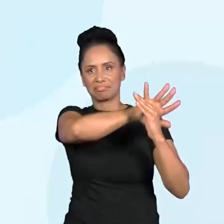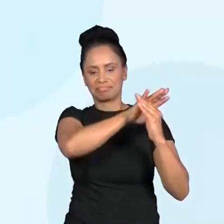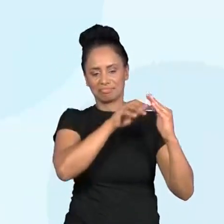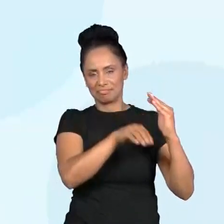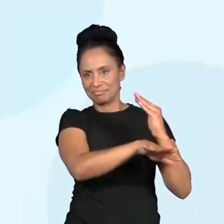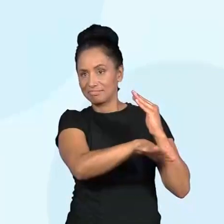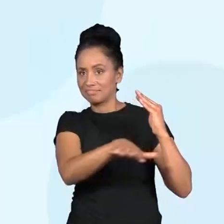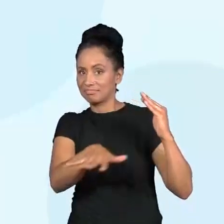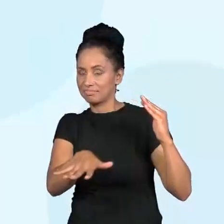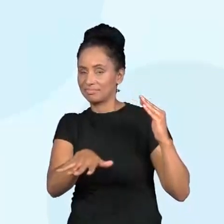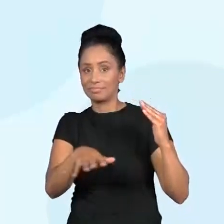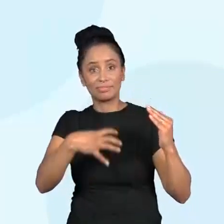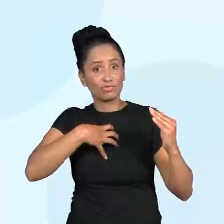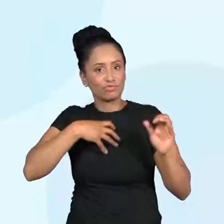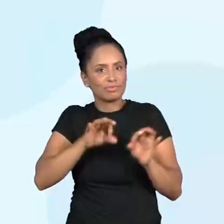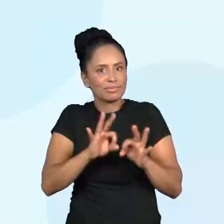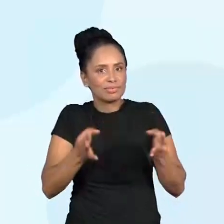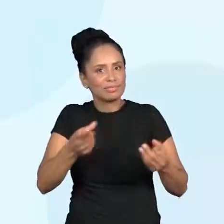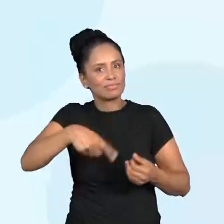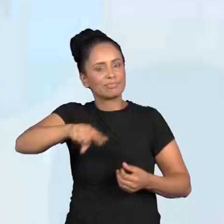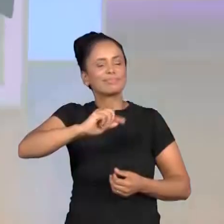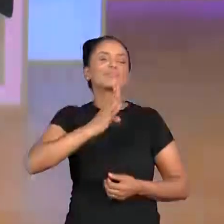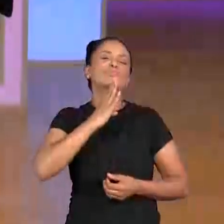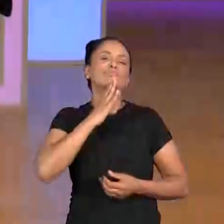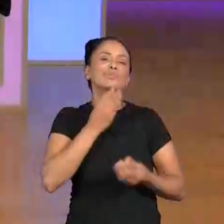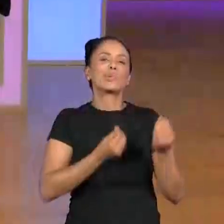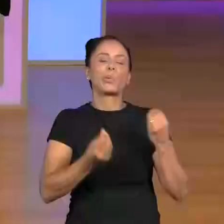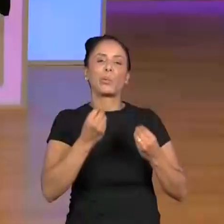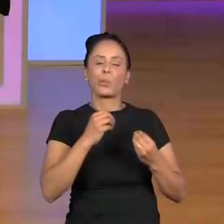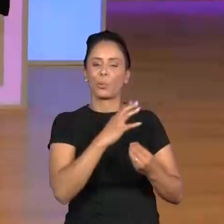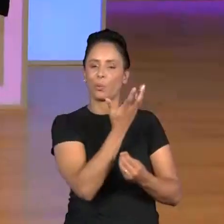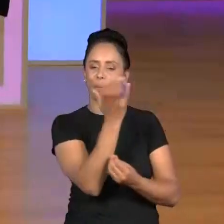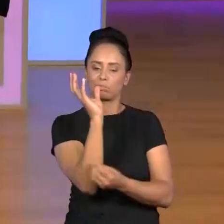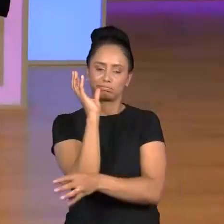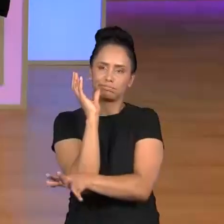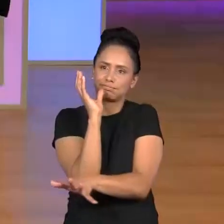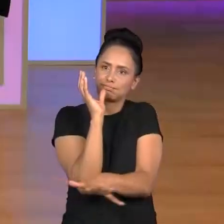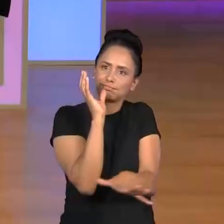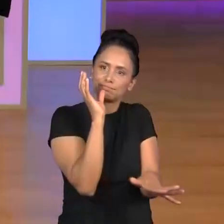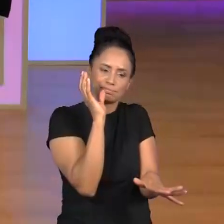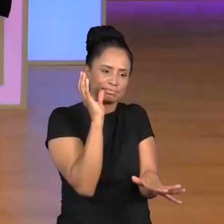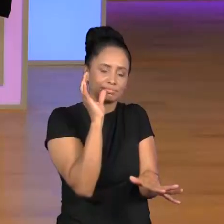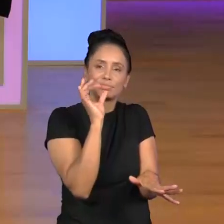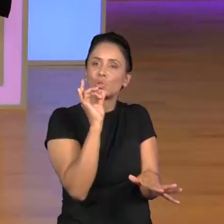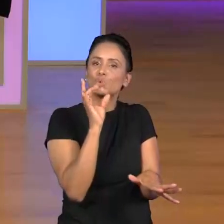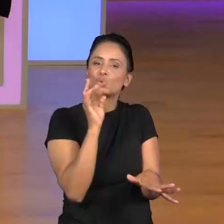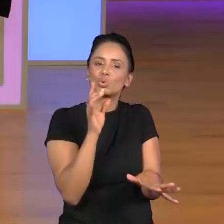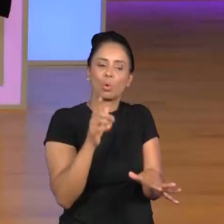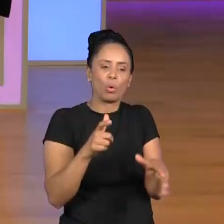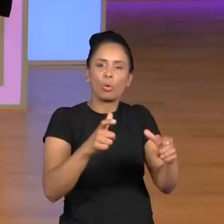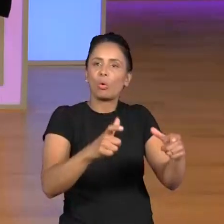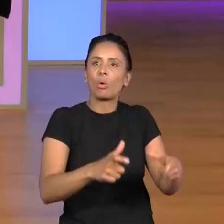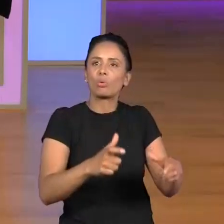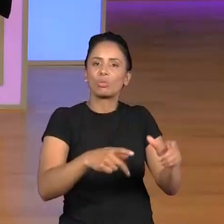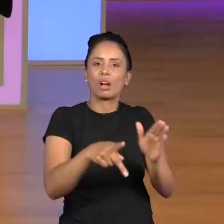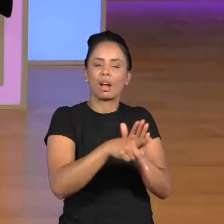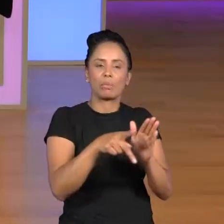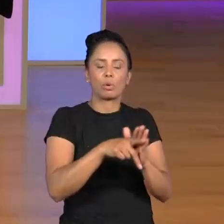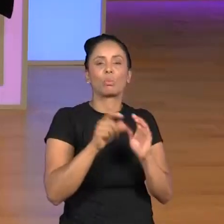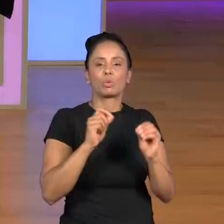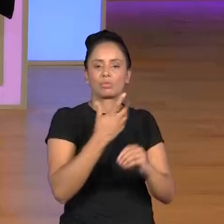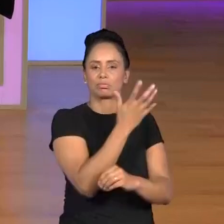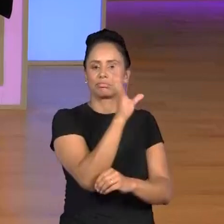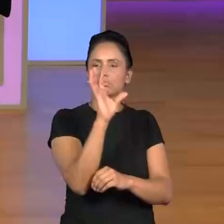forma simples, nós podemos dizer que a sombra é apenas uma região destituída de luz, ou